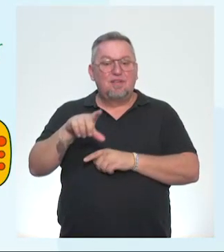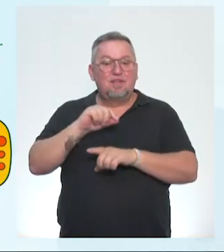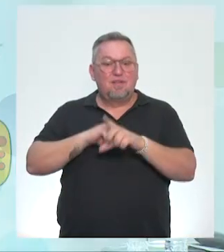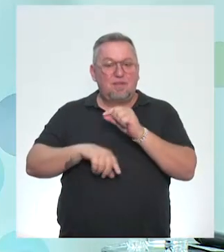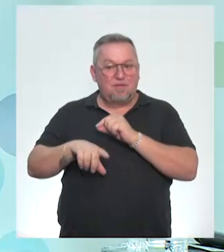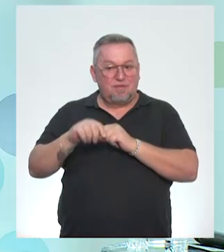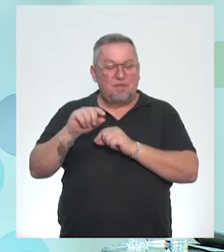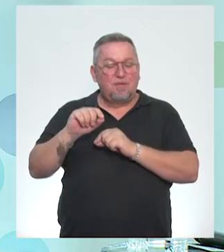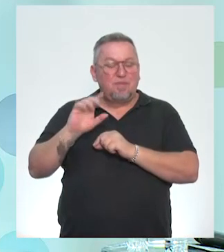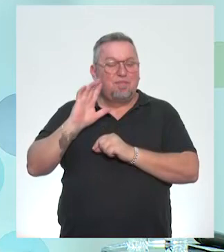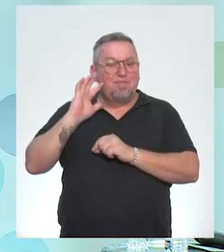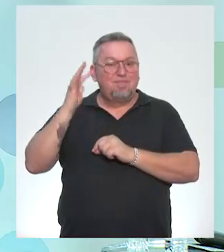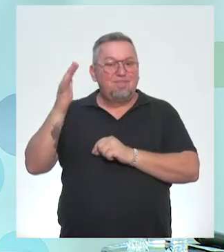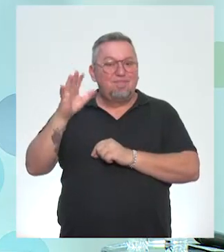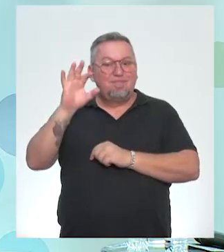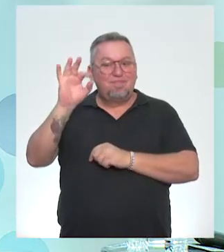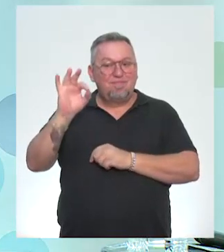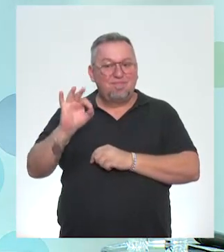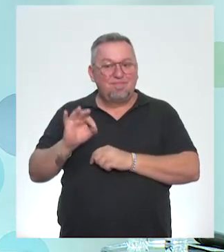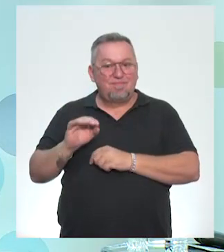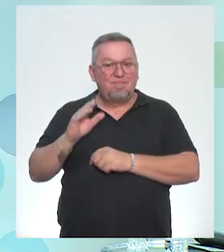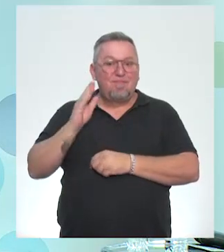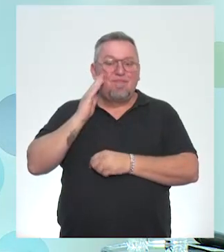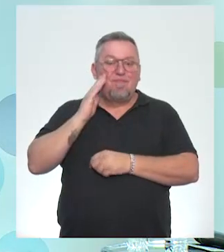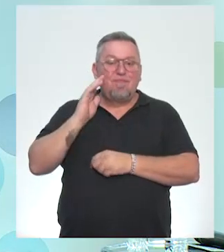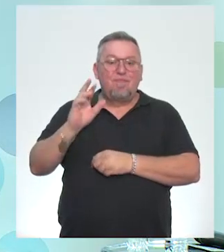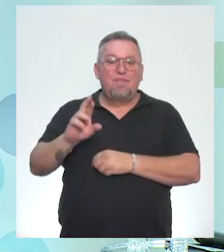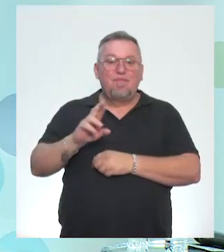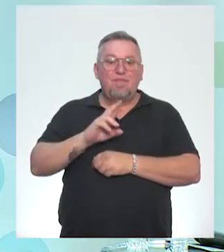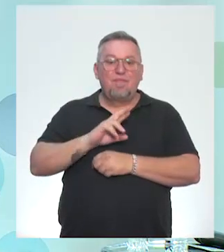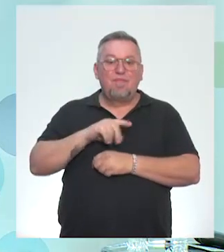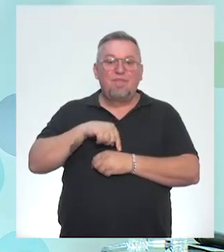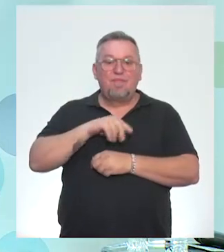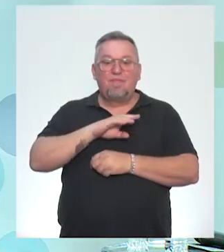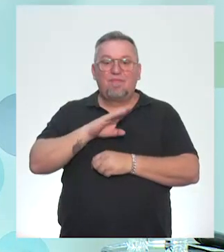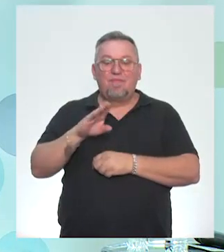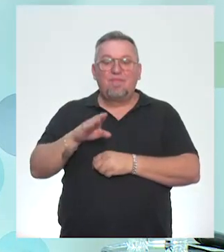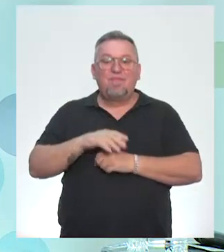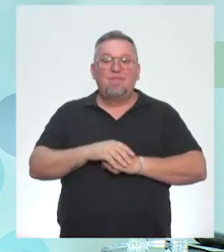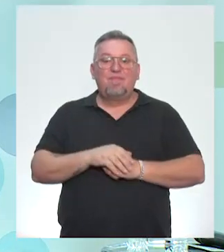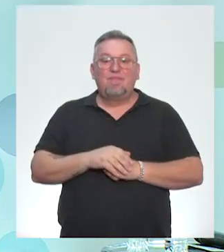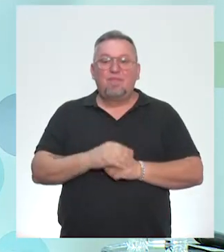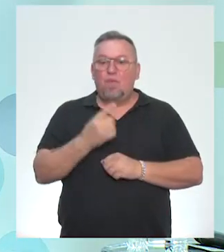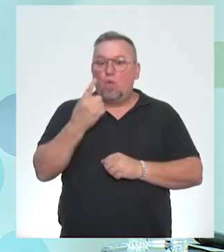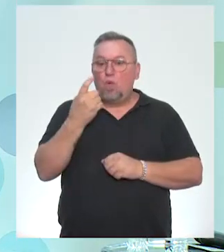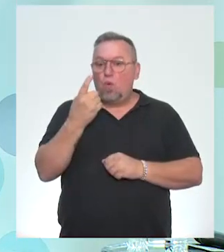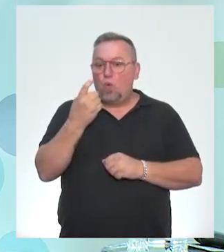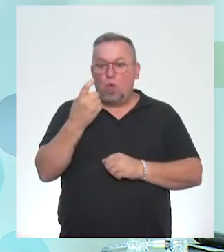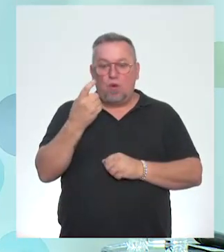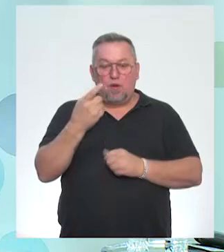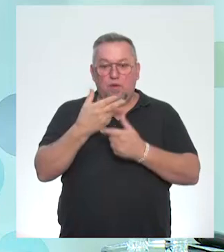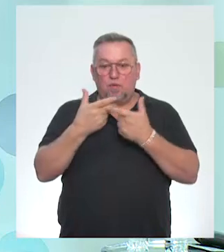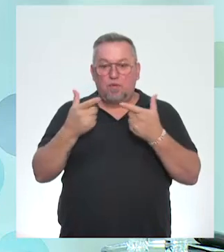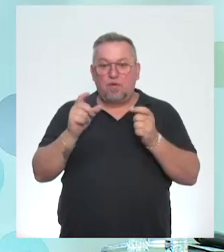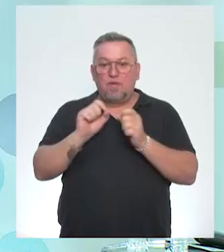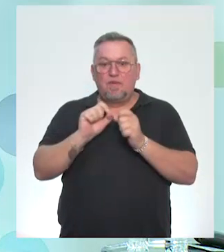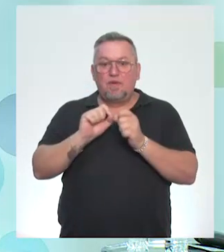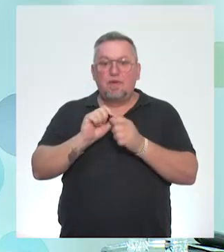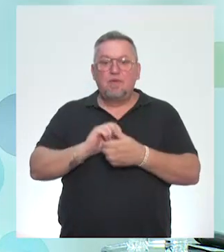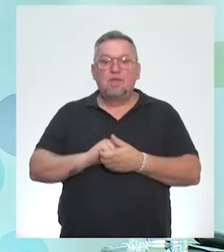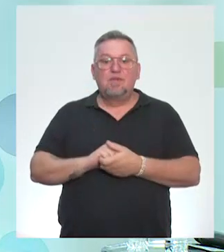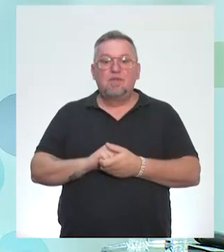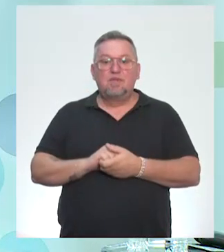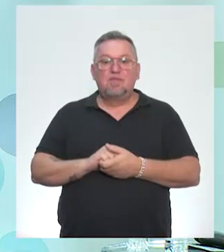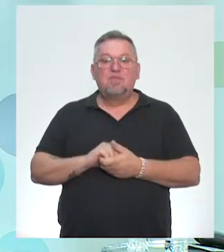para resolver a porcentagem? Você já sai no resultado direto. Uma única operação. Uma única operação. Muito bem.